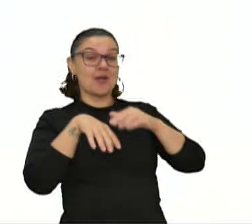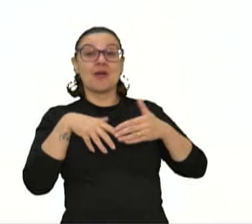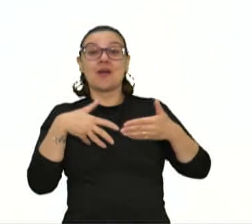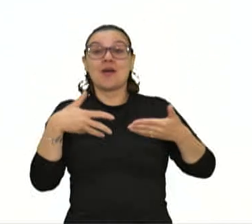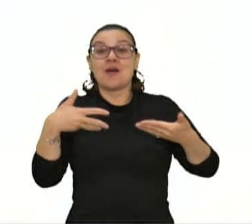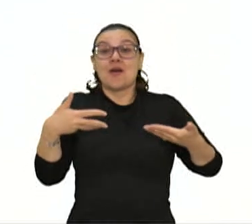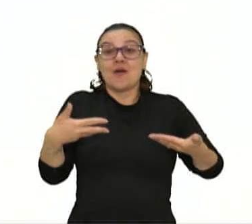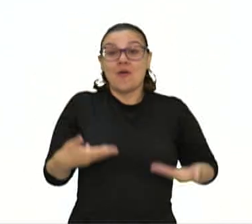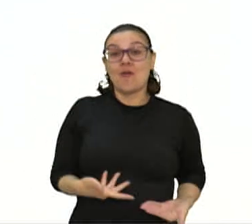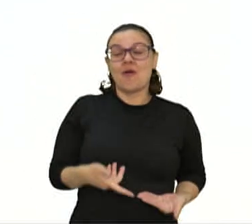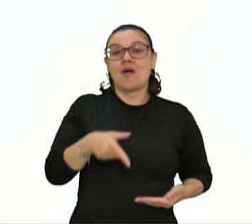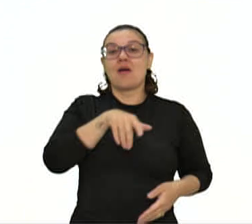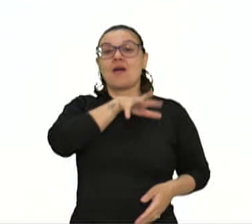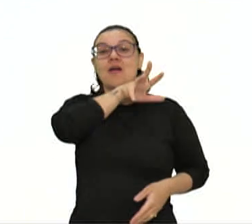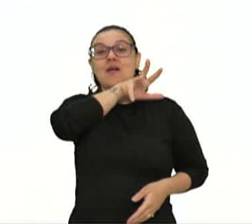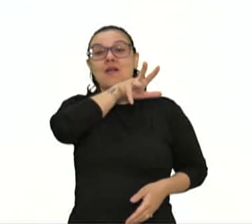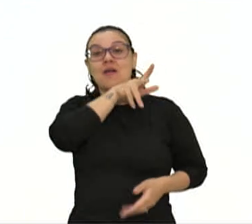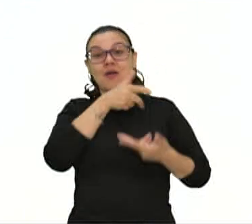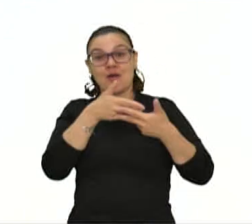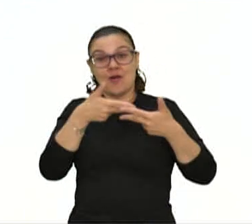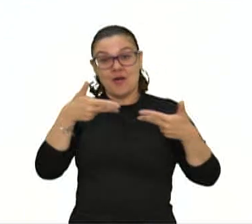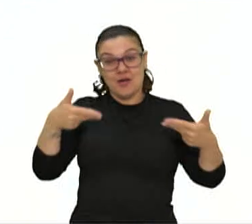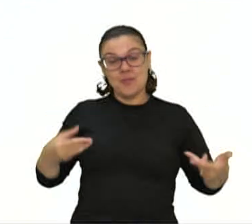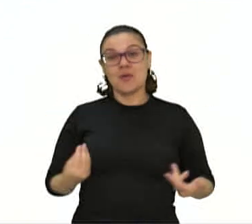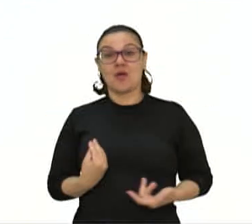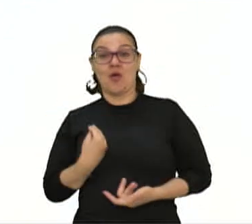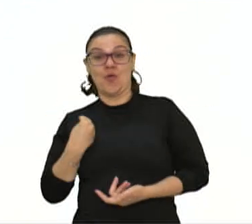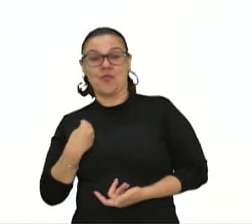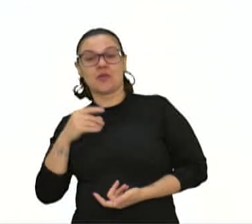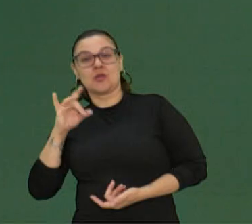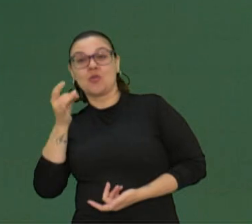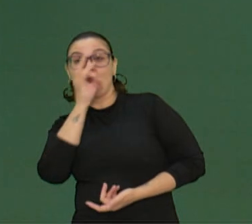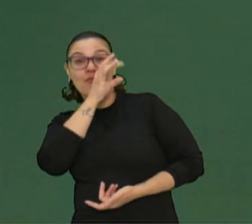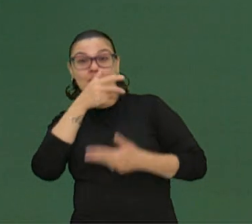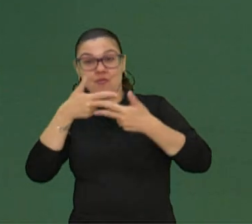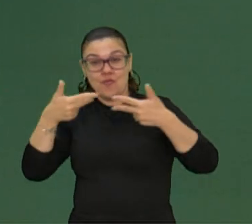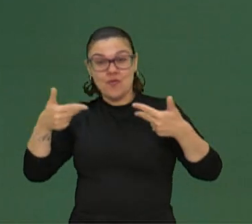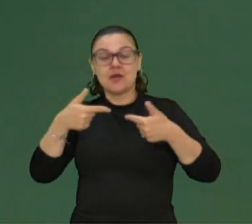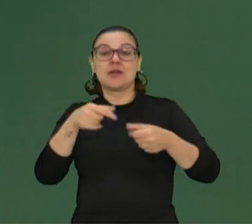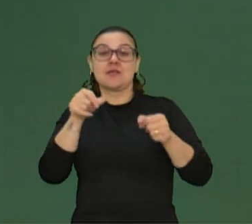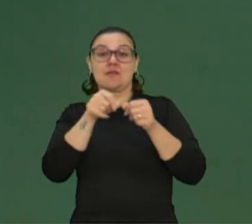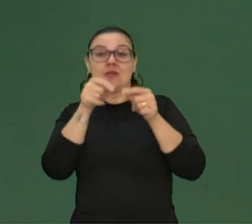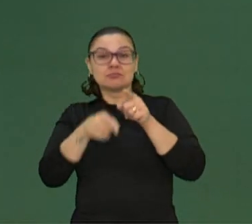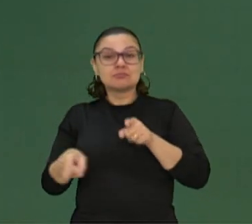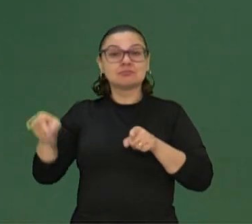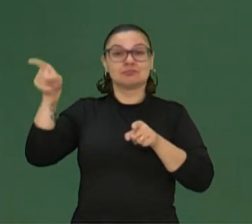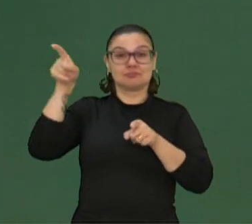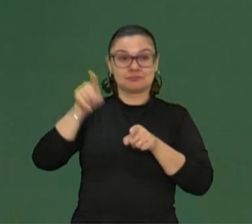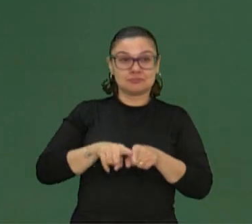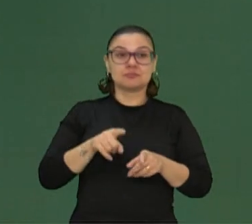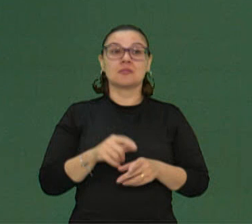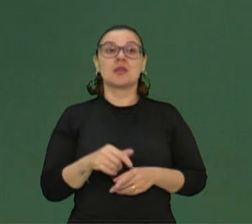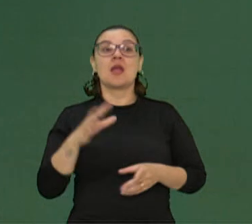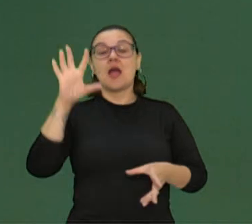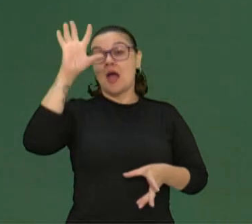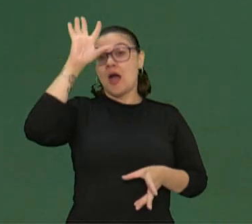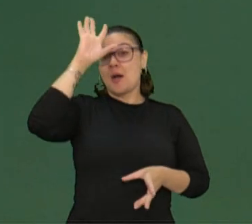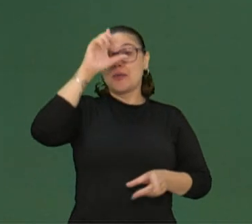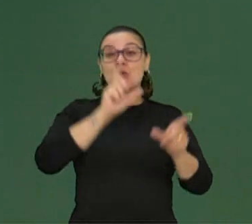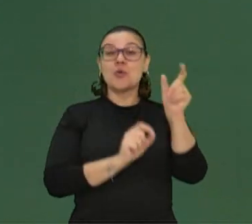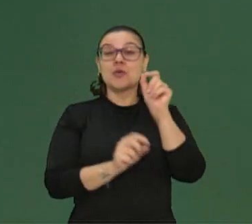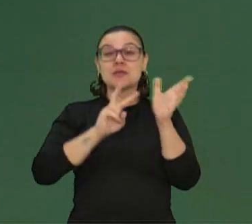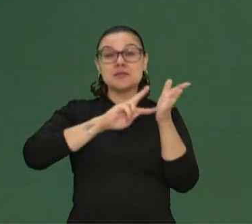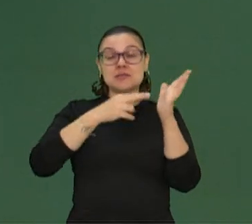esses processos, não é uma regra todo ser vivo realizar. Entender as etapas evolutivas da